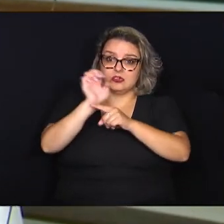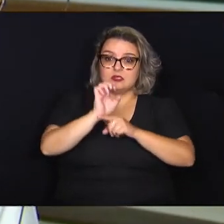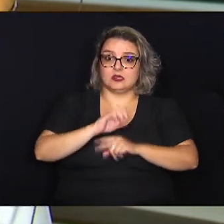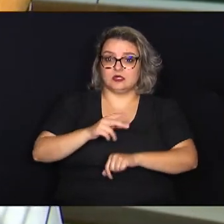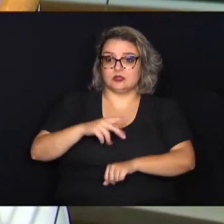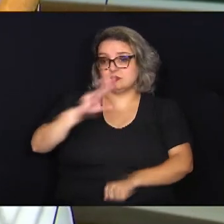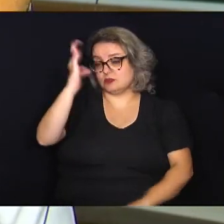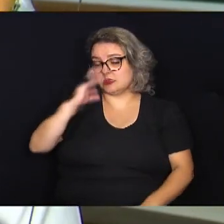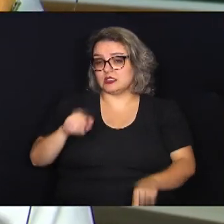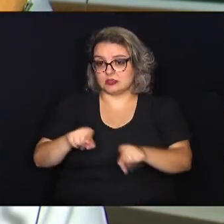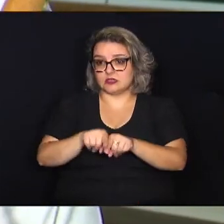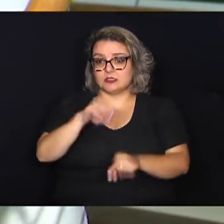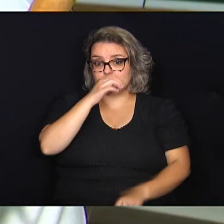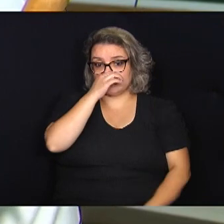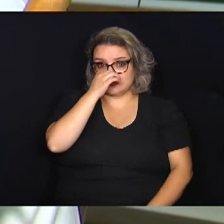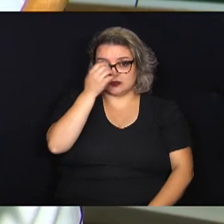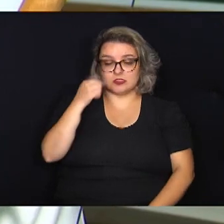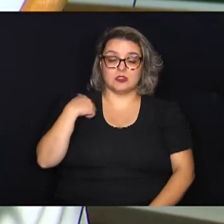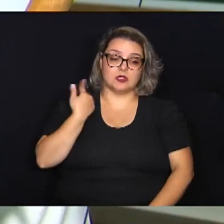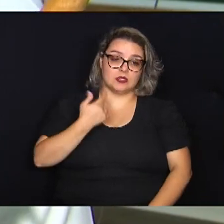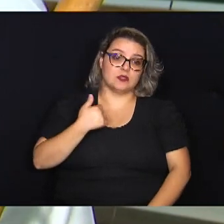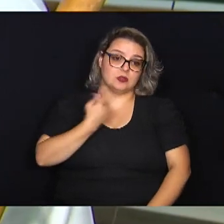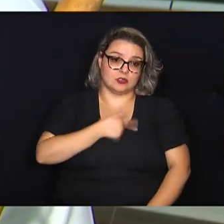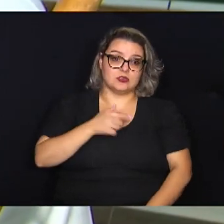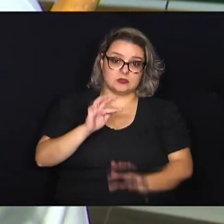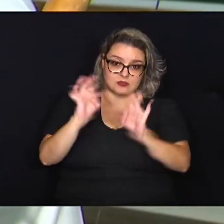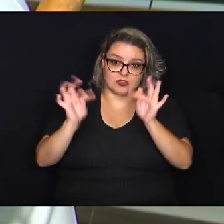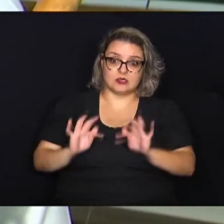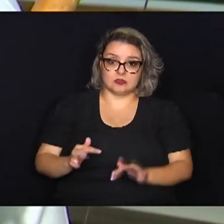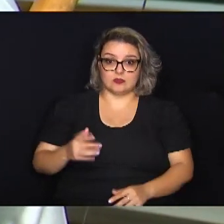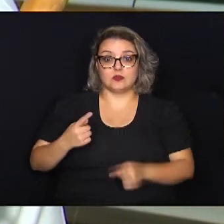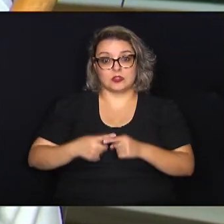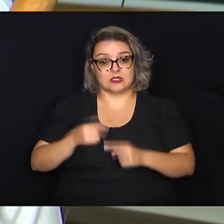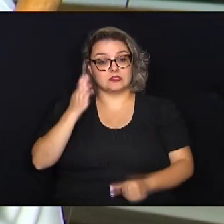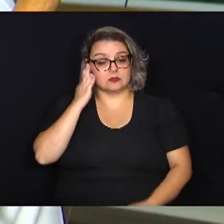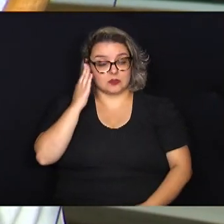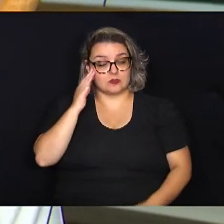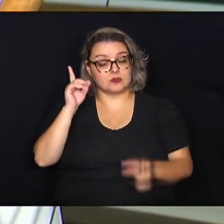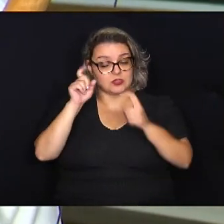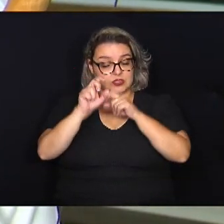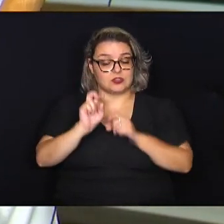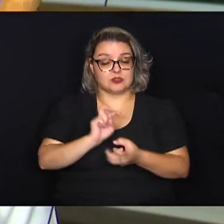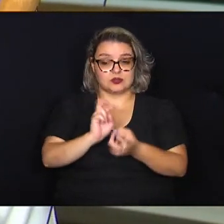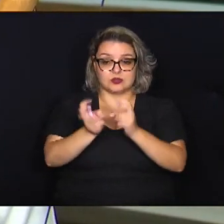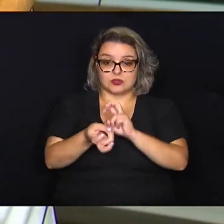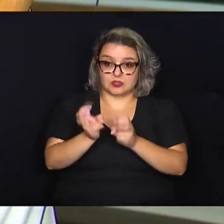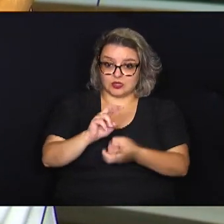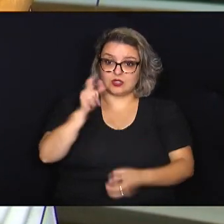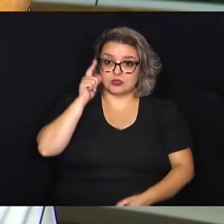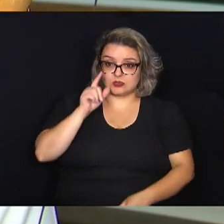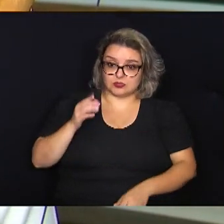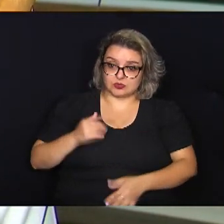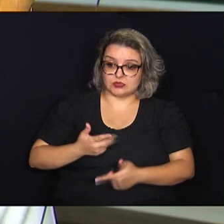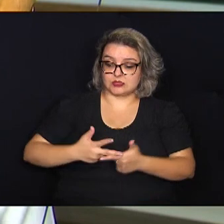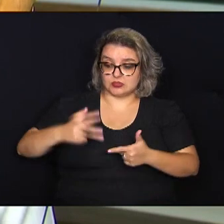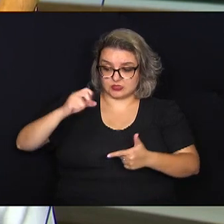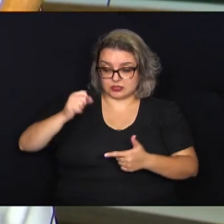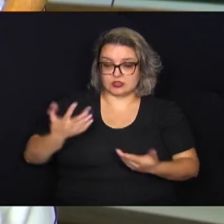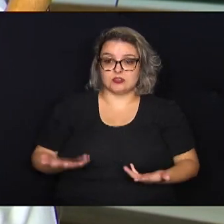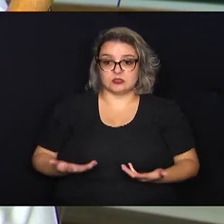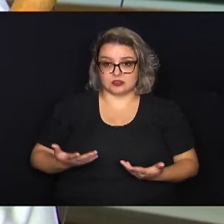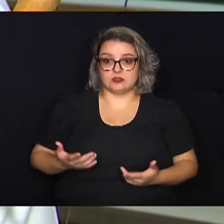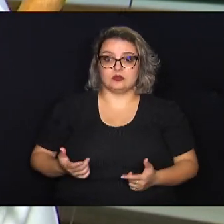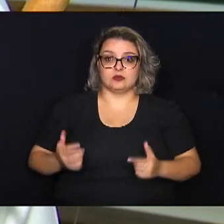fico feliz, né? A gente sabe a dificuldade que tem, né, da capoeira conquistar esse espaço nas escolas, que eu acho que é uma grande ferramenta,